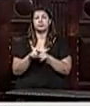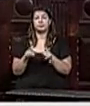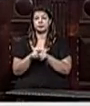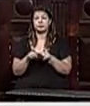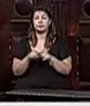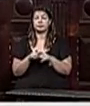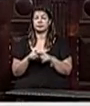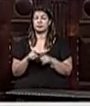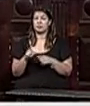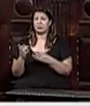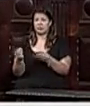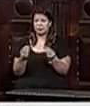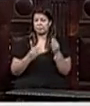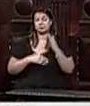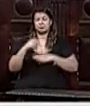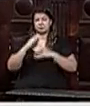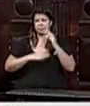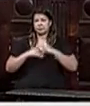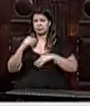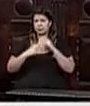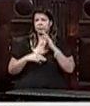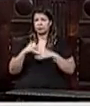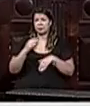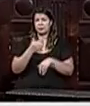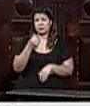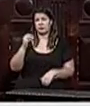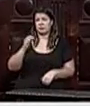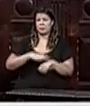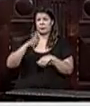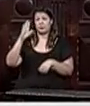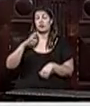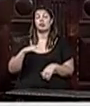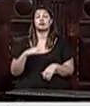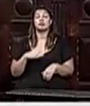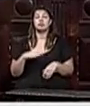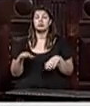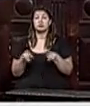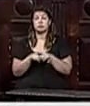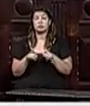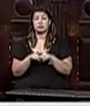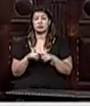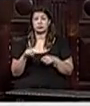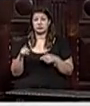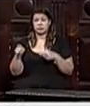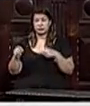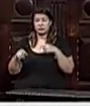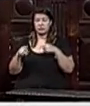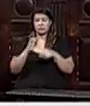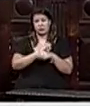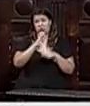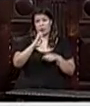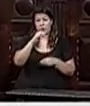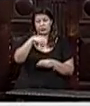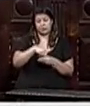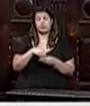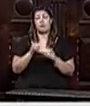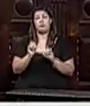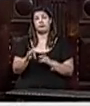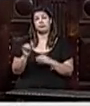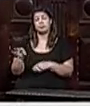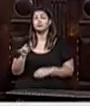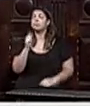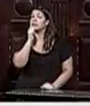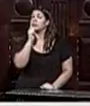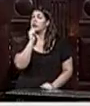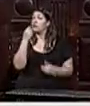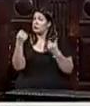algumas centenas de profissionais, algo em torno de 500 ou mais de 500 profissionais da Rede Estadual de Educação, sem contar